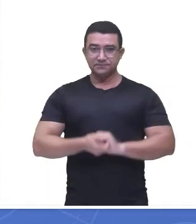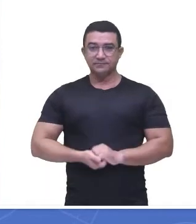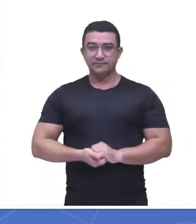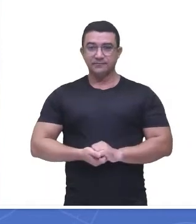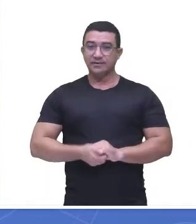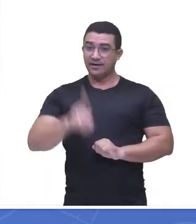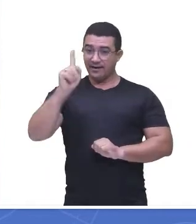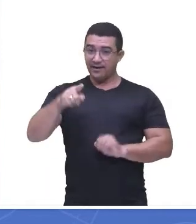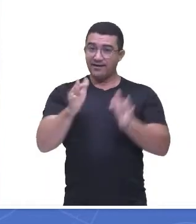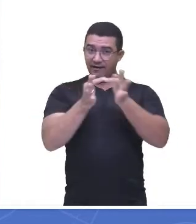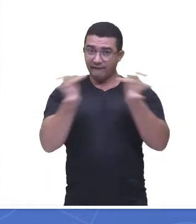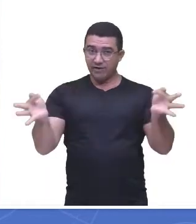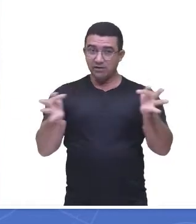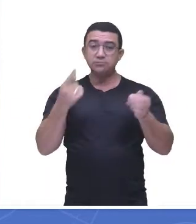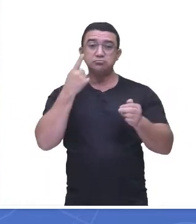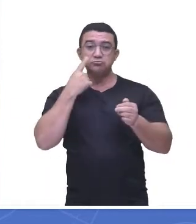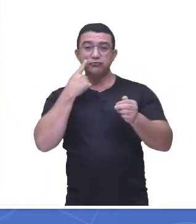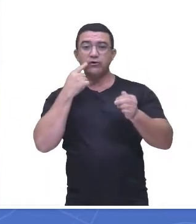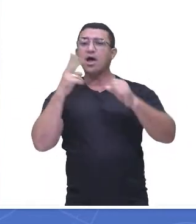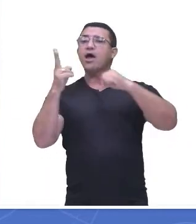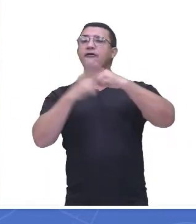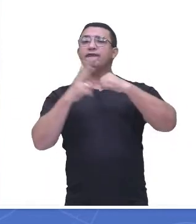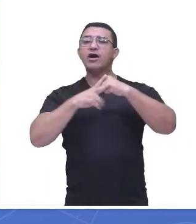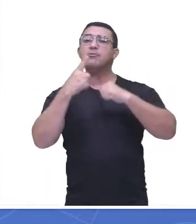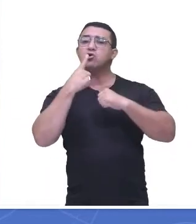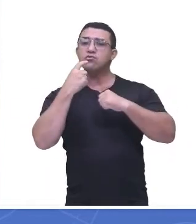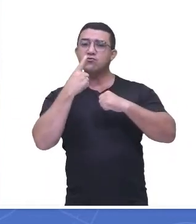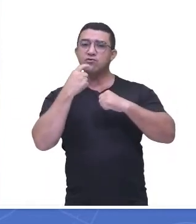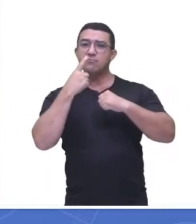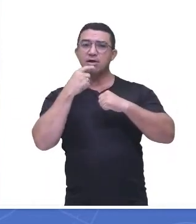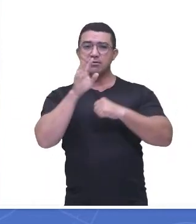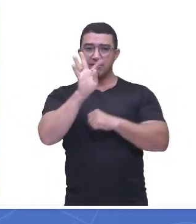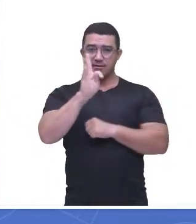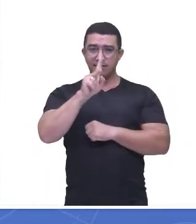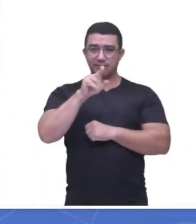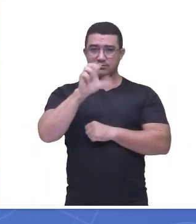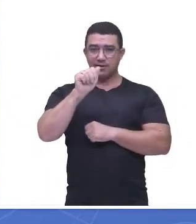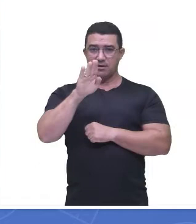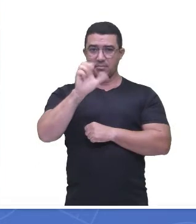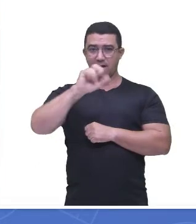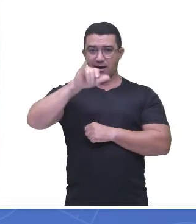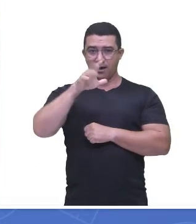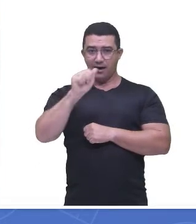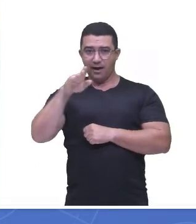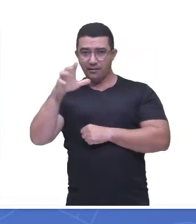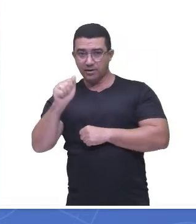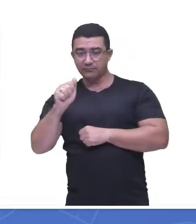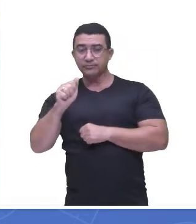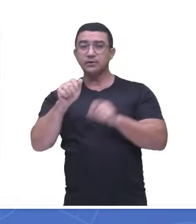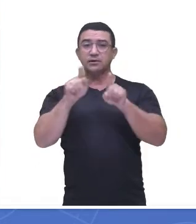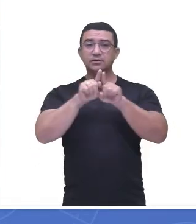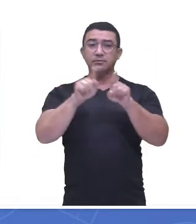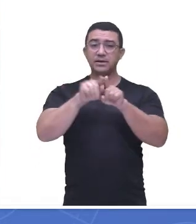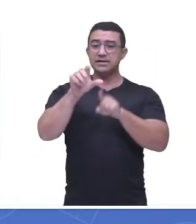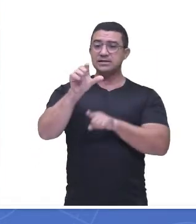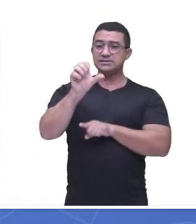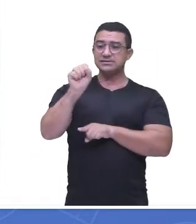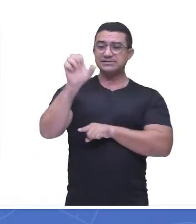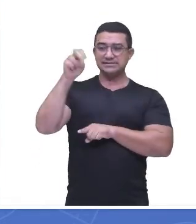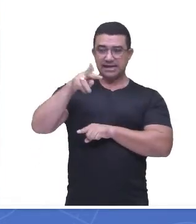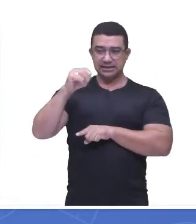é a sentença. Aqui está a imagem desse senhor de idade, né? E o que diz nesta frase, nesta